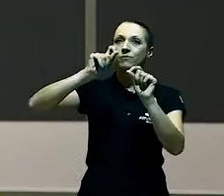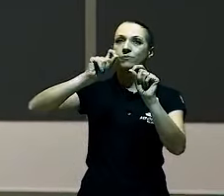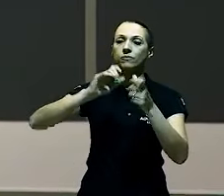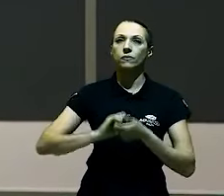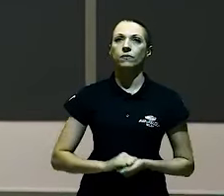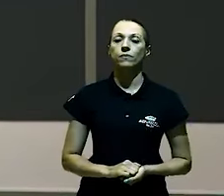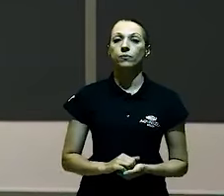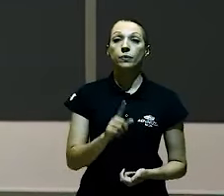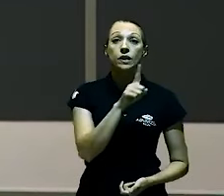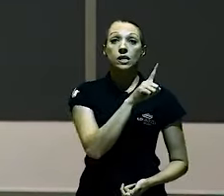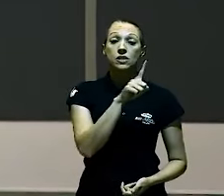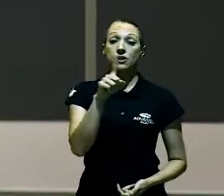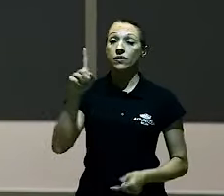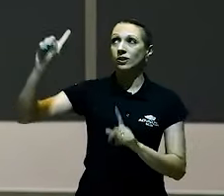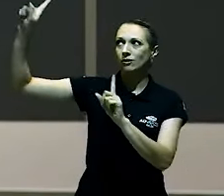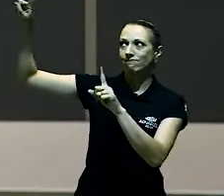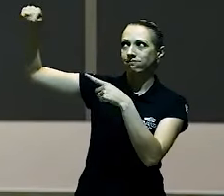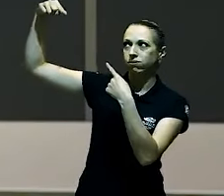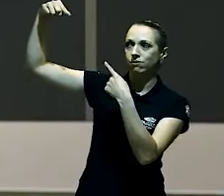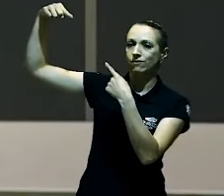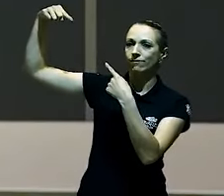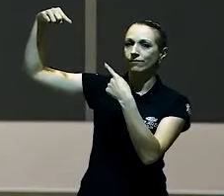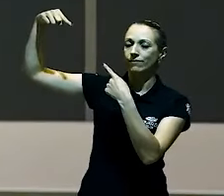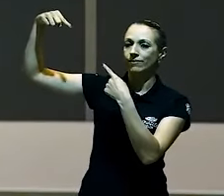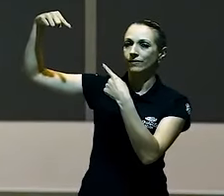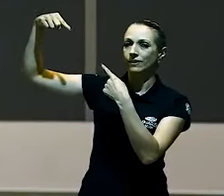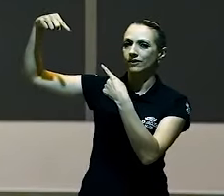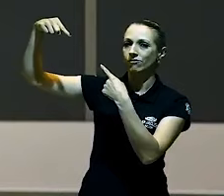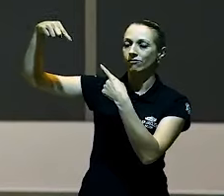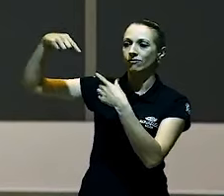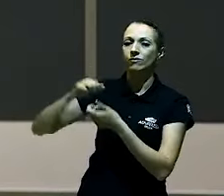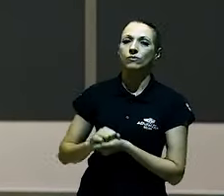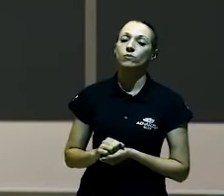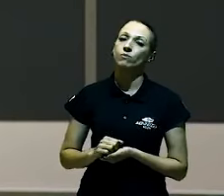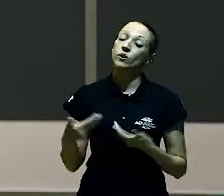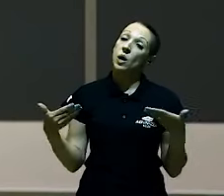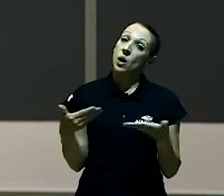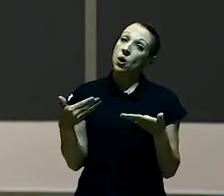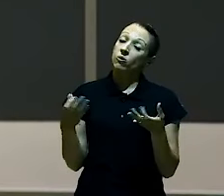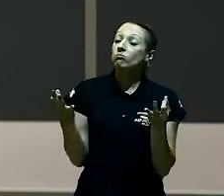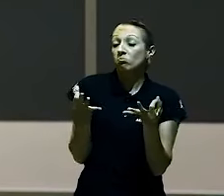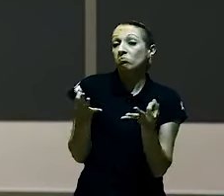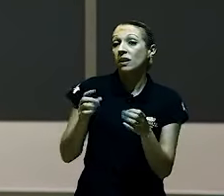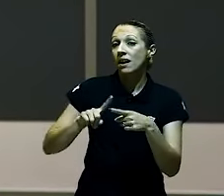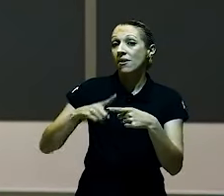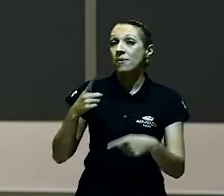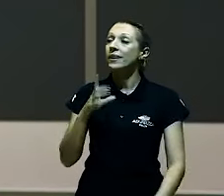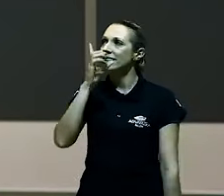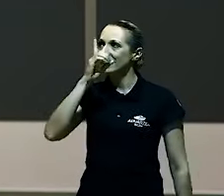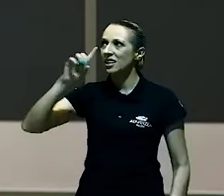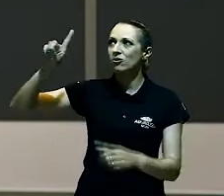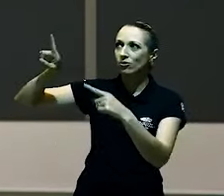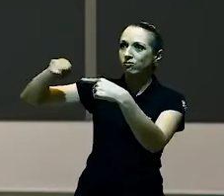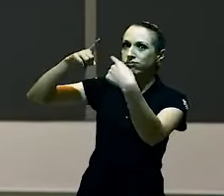Pode ser que você esteja lutando contra Deus e esteja dando tudo certo até hoje. Mas eu acredito que nessa noite Deus vai começar a lutar contra